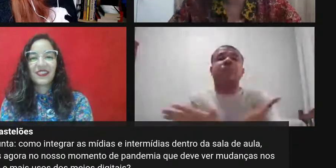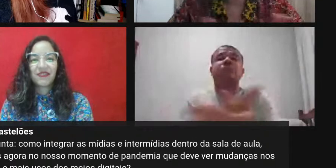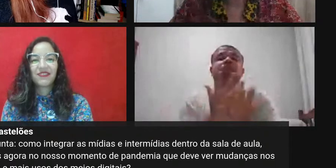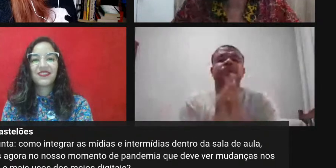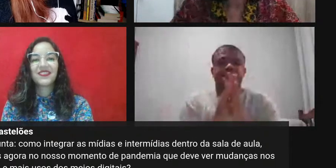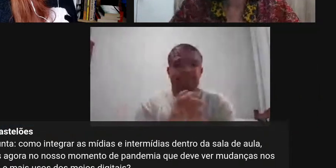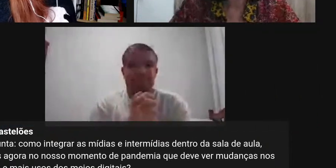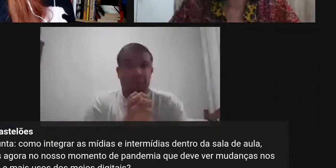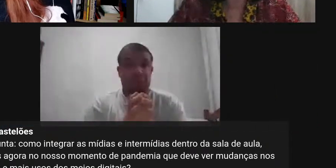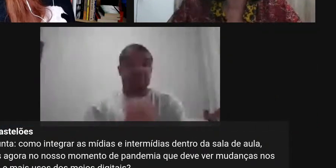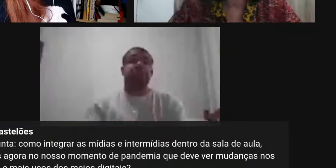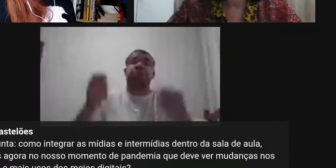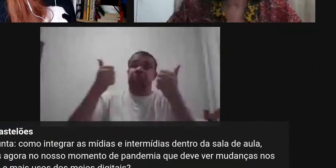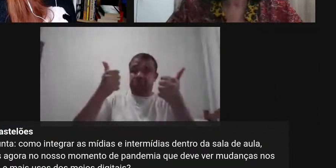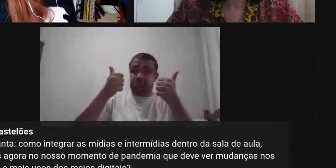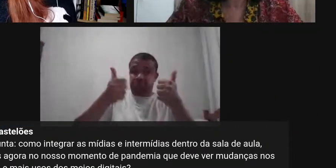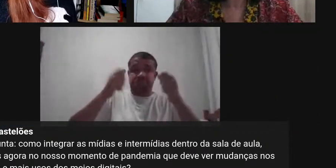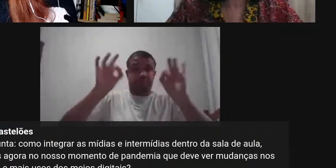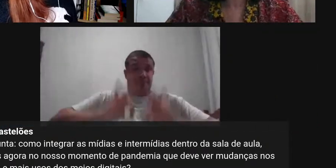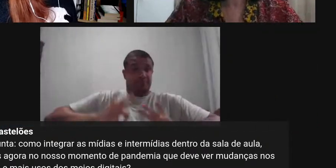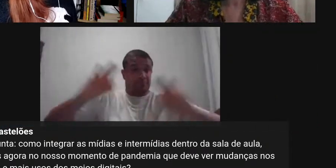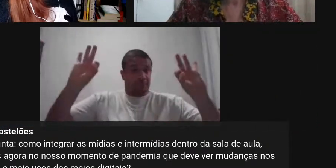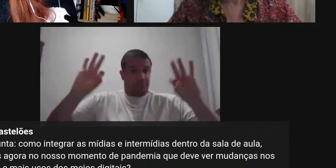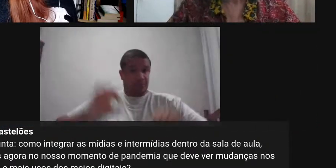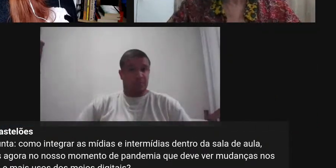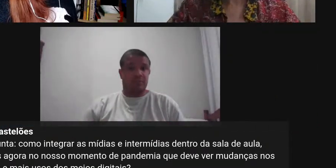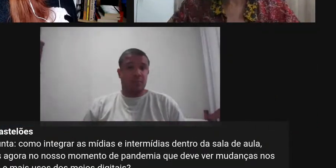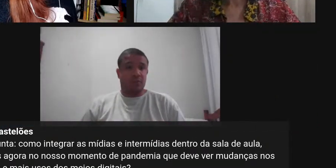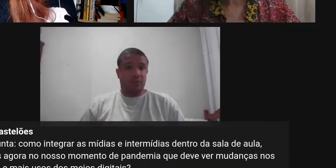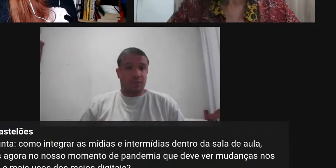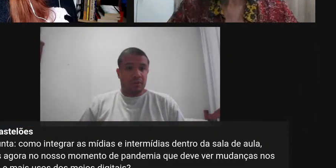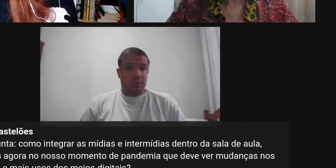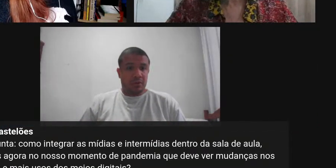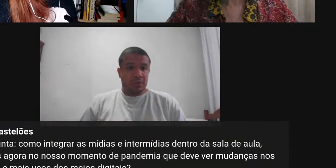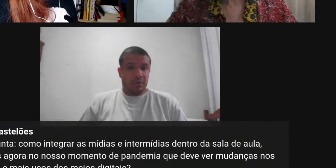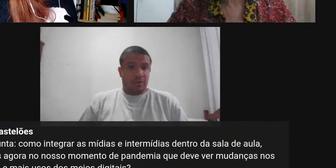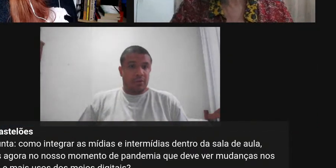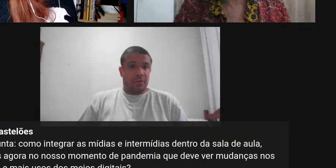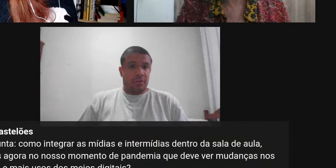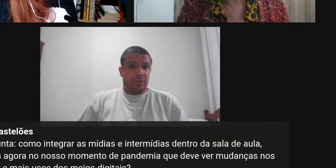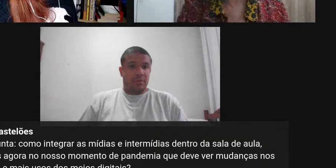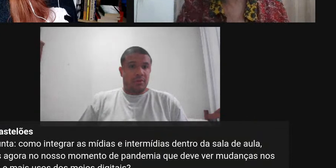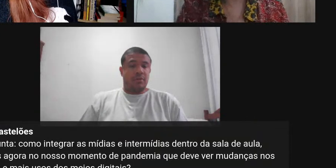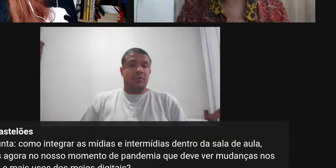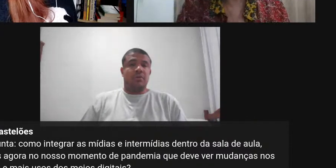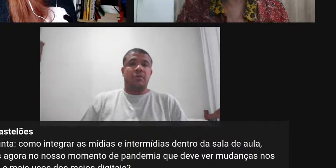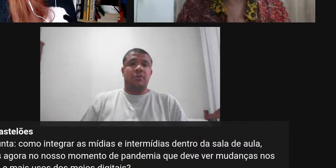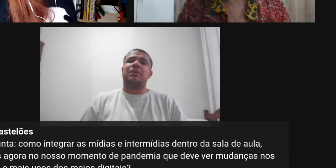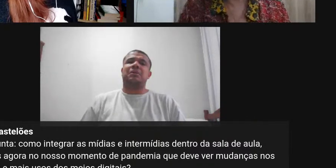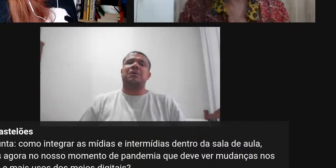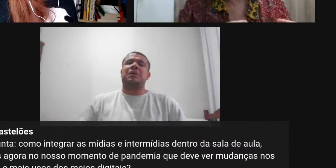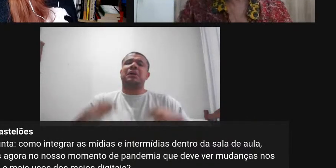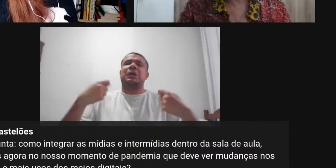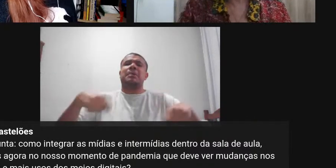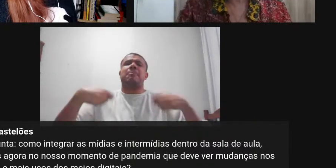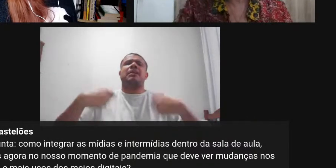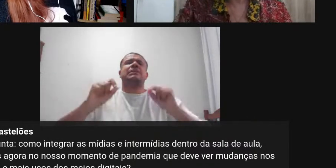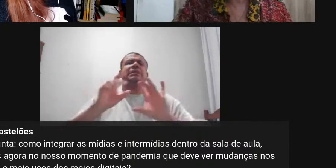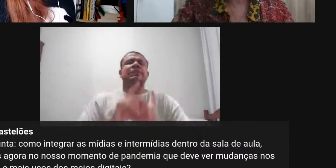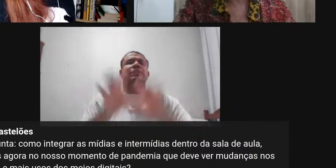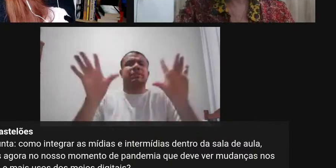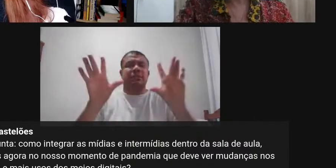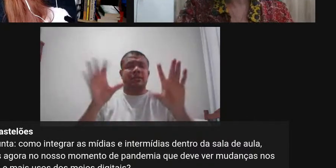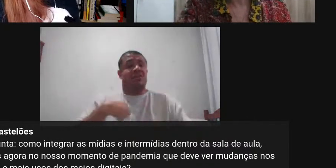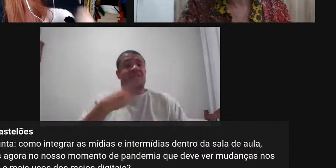Gustavo é tudo é eu acho que a gente tem que deixar assim tem a questão né como eu falei